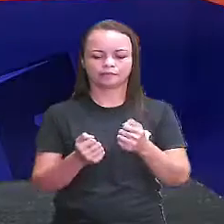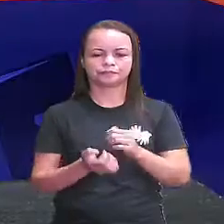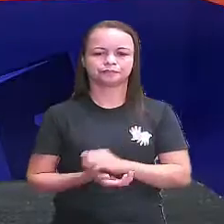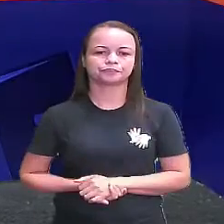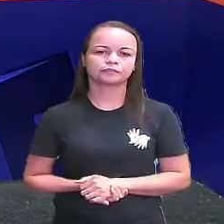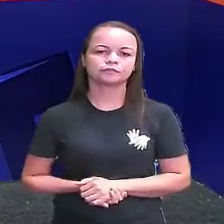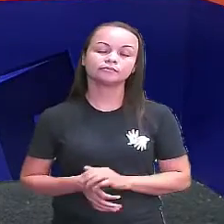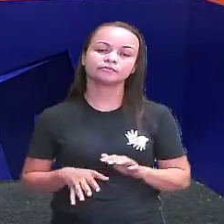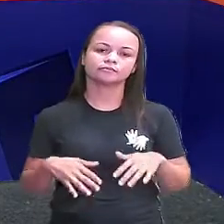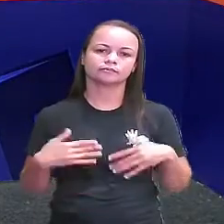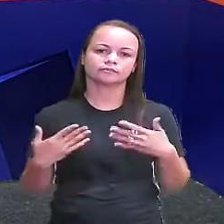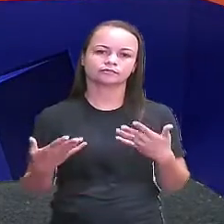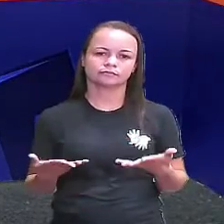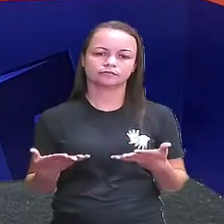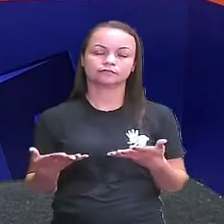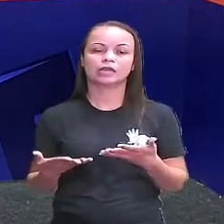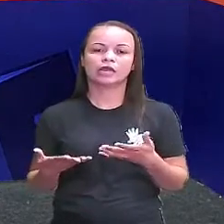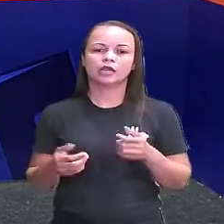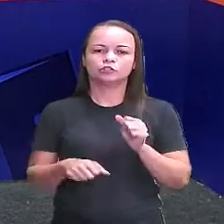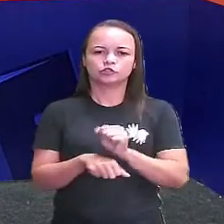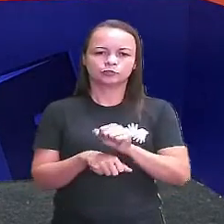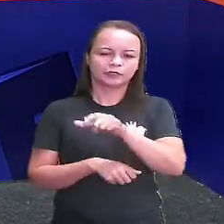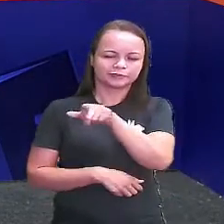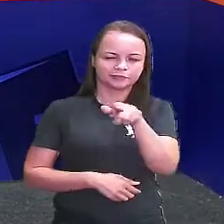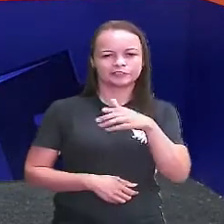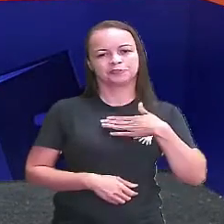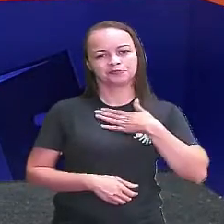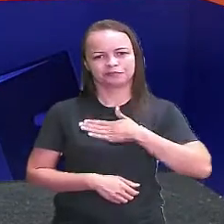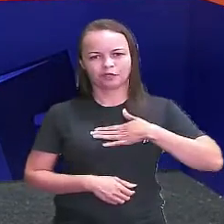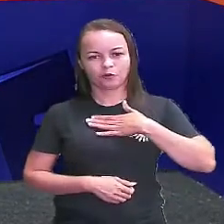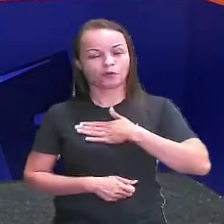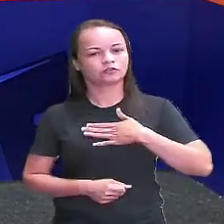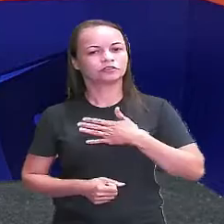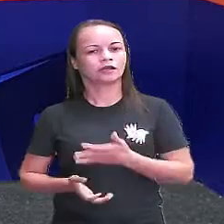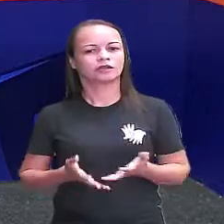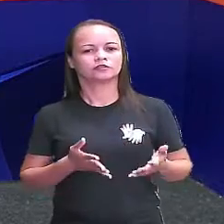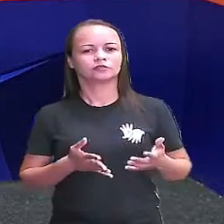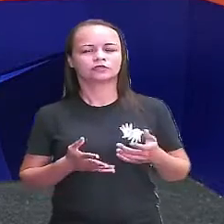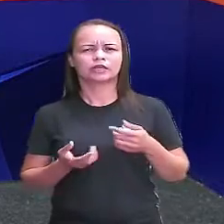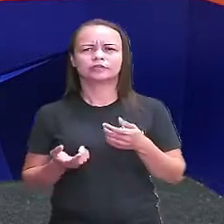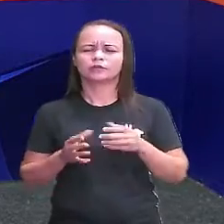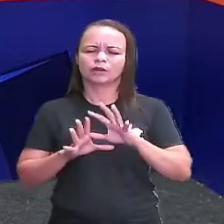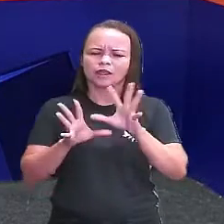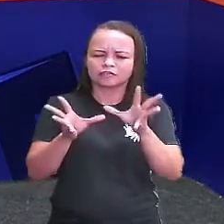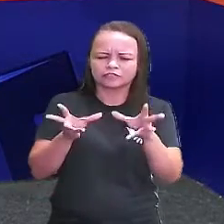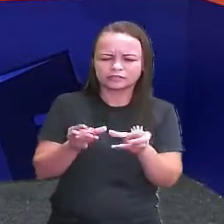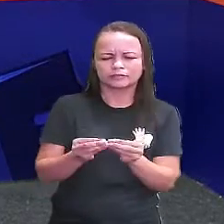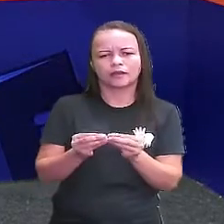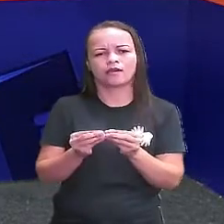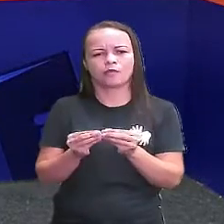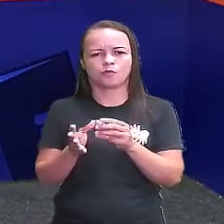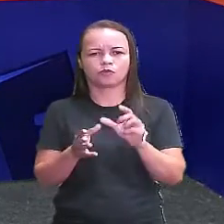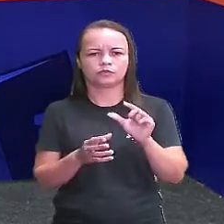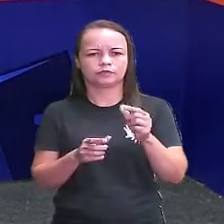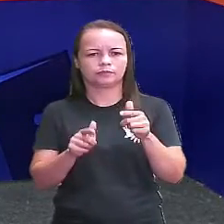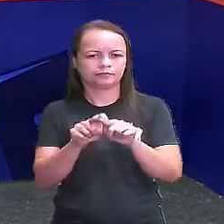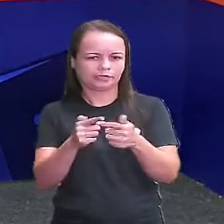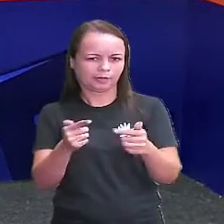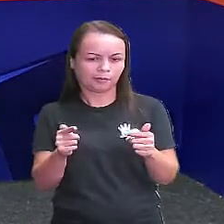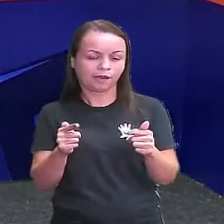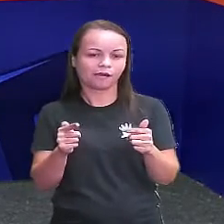Então, gente, é isso. Eu espero que vocês tenham gostado, que tenha dado para a gente revisar um pouquinho dessa parte